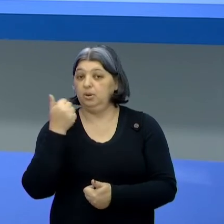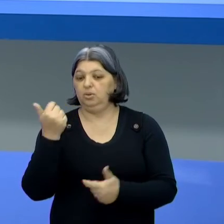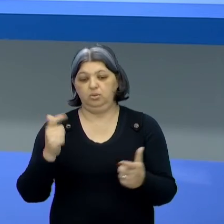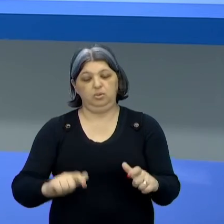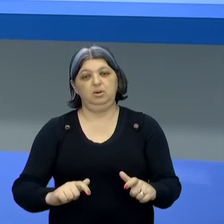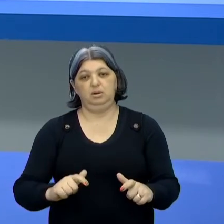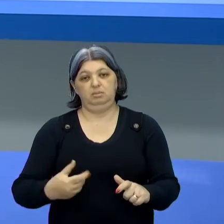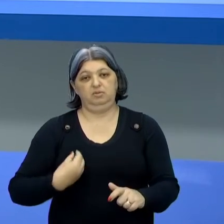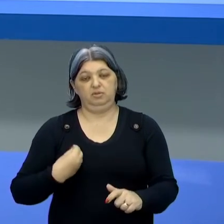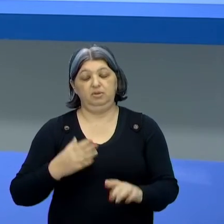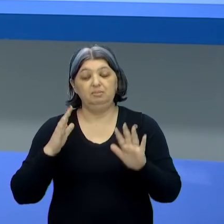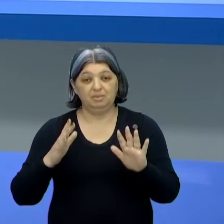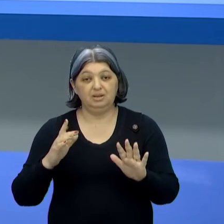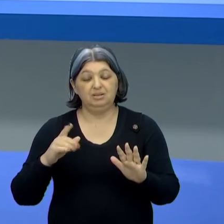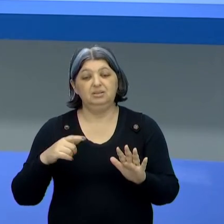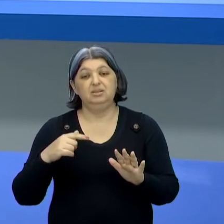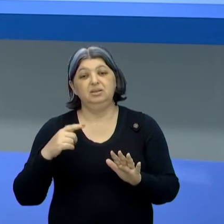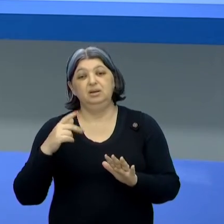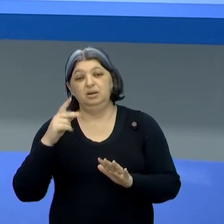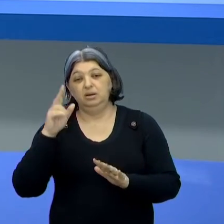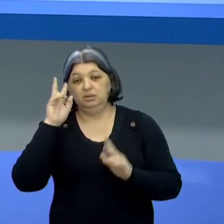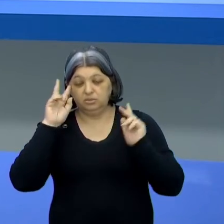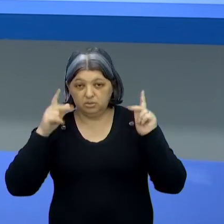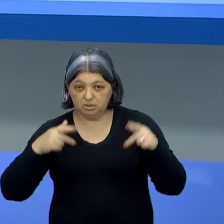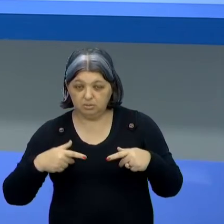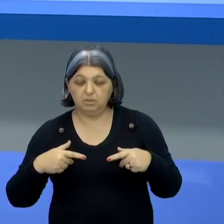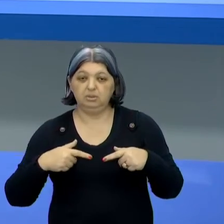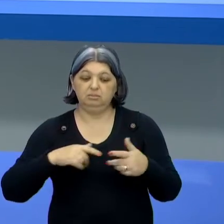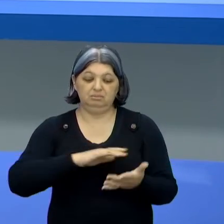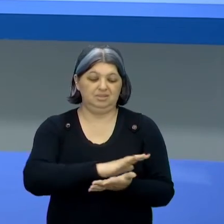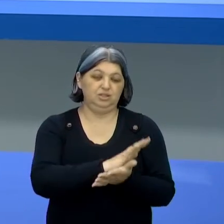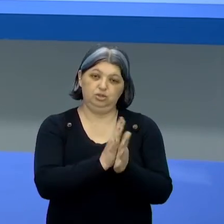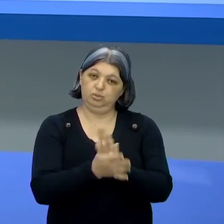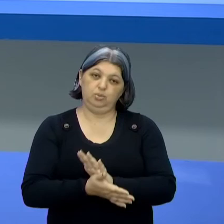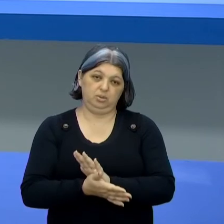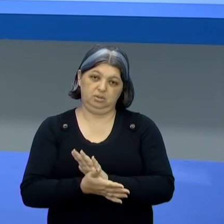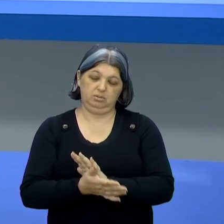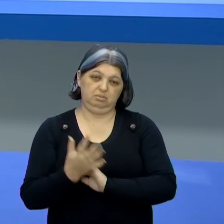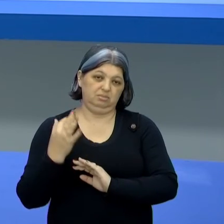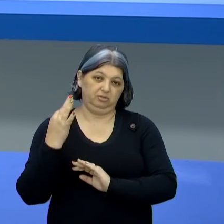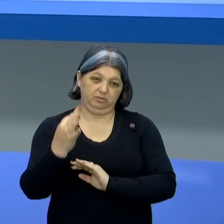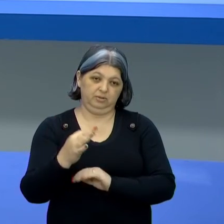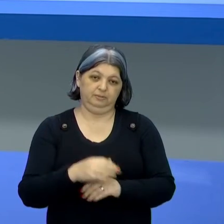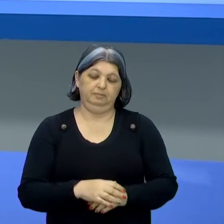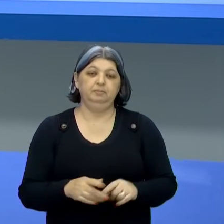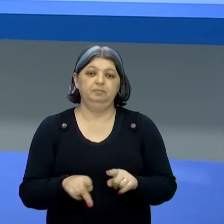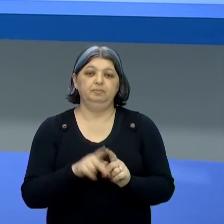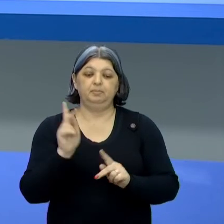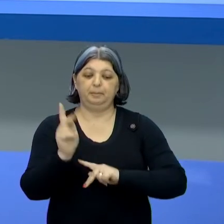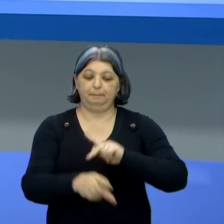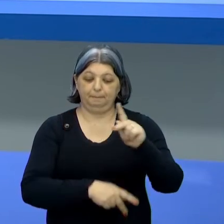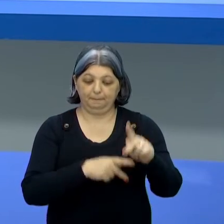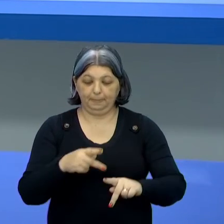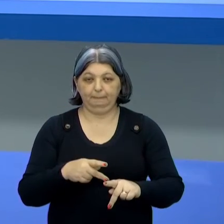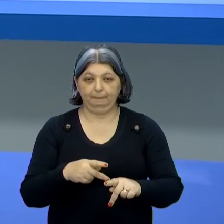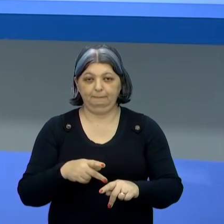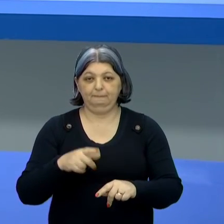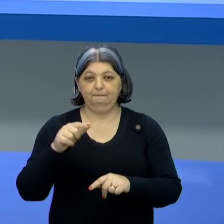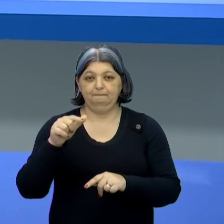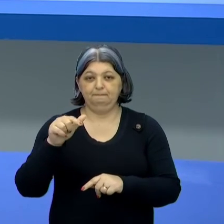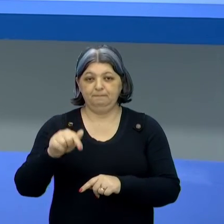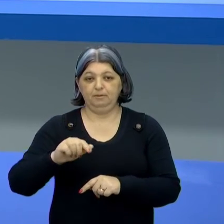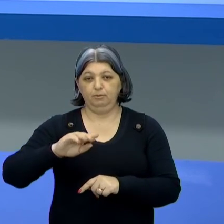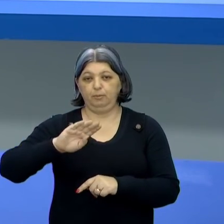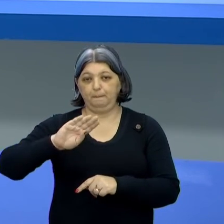tá? Então, o que acontece? Precisamos produzir alimento, né? A demanda por alimento numa população de mais de 7